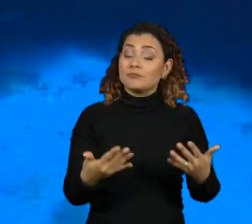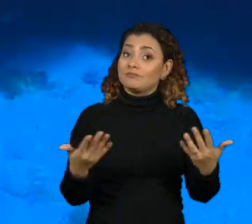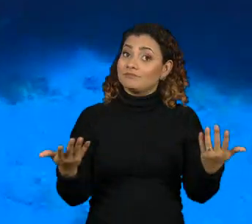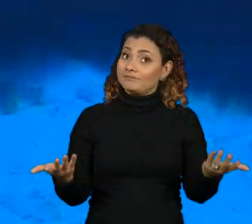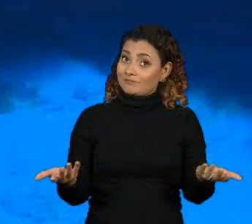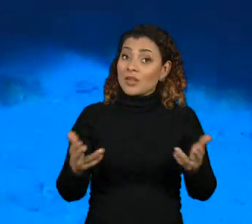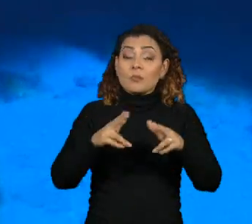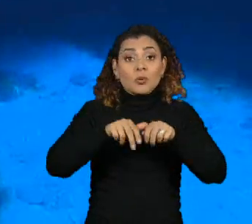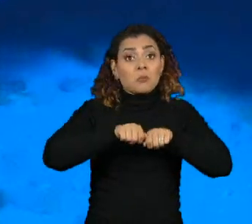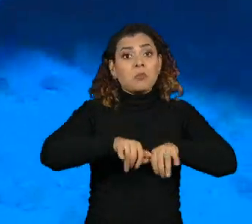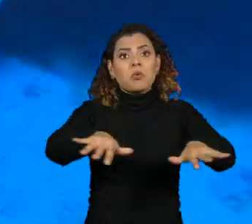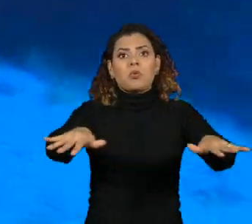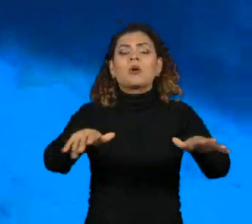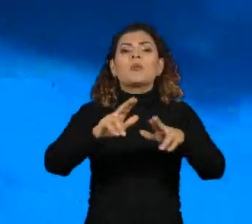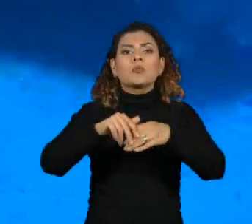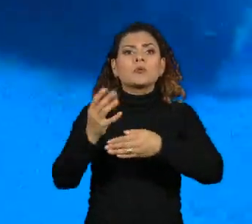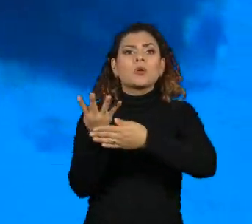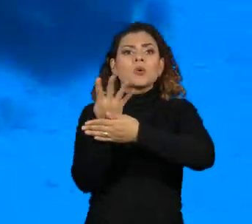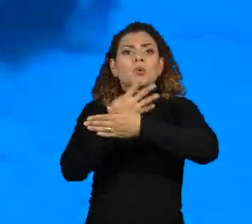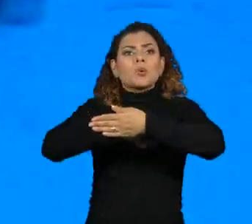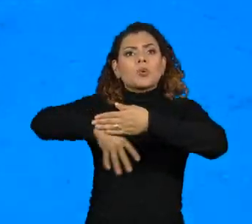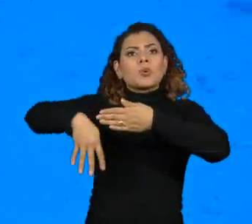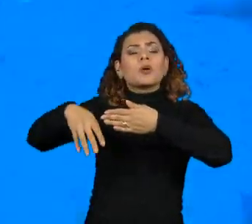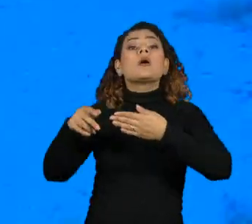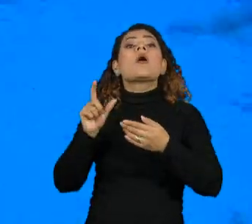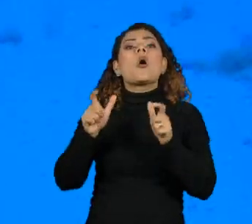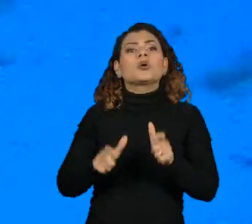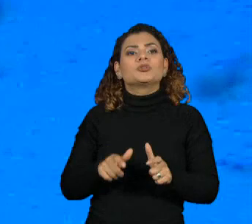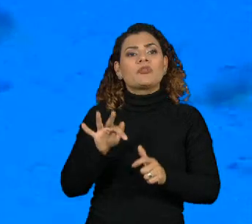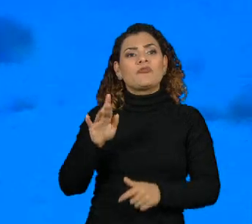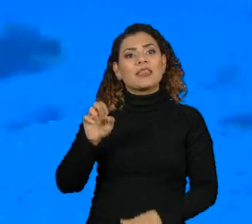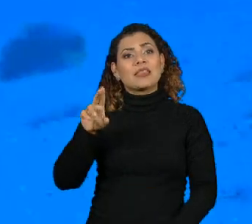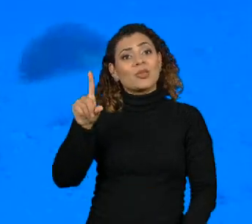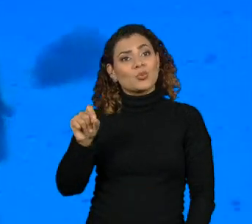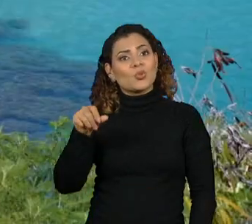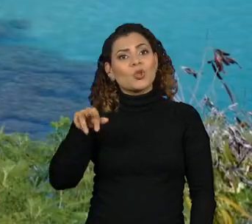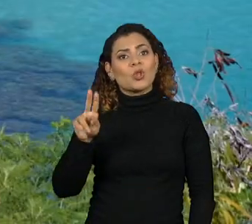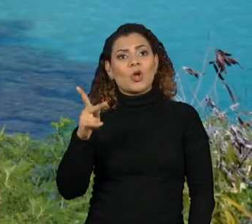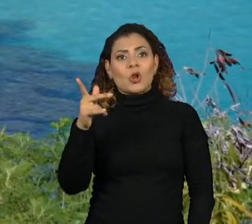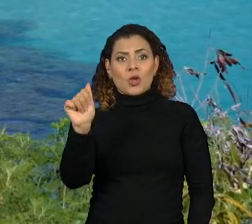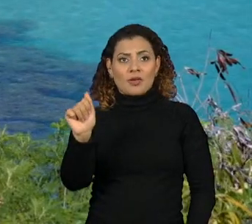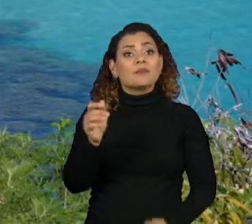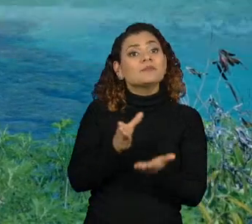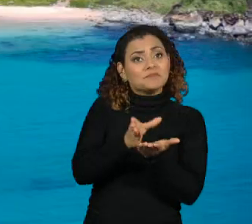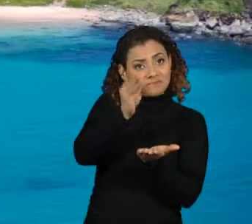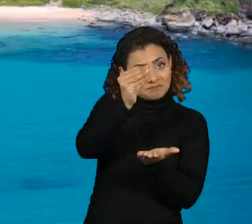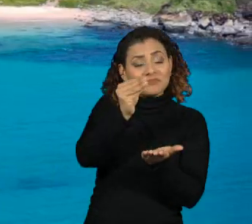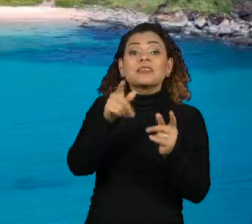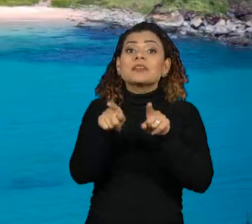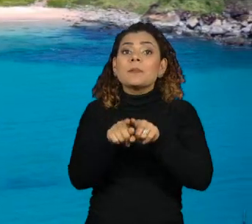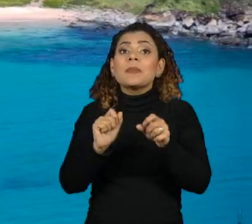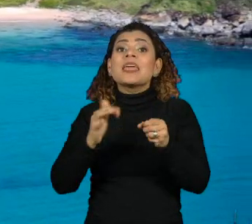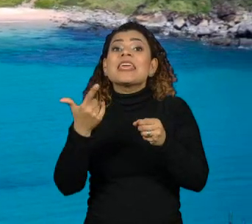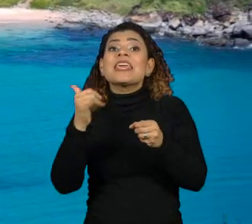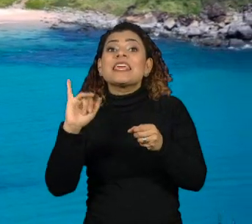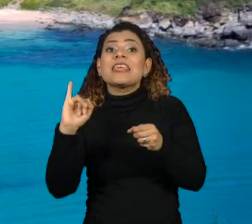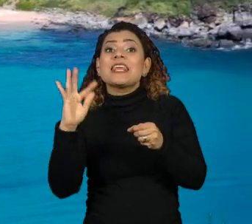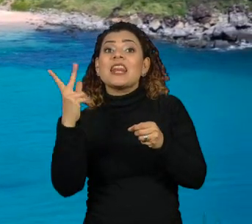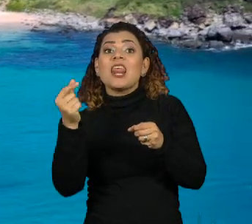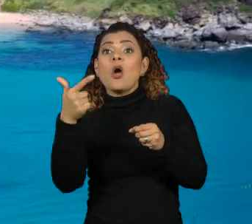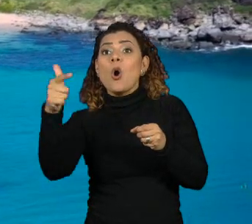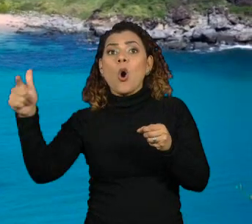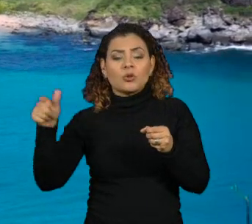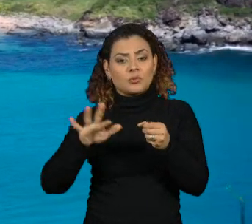o avistamento do peixe-leão em Fernando de Noronha e a possibilidade dele chegar em outras ilhas oceânicas, como Atol